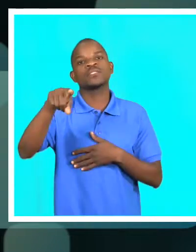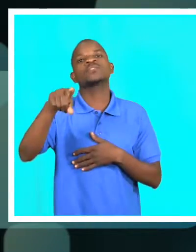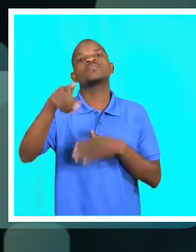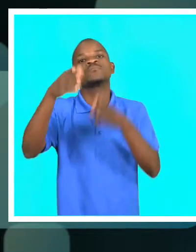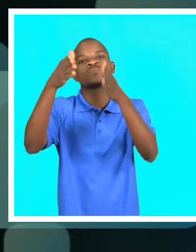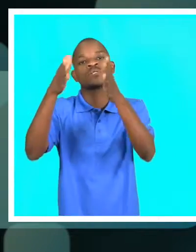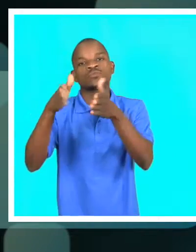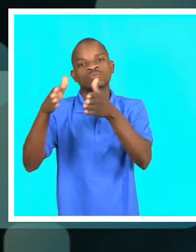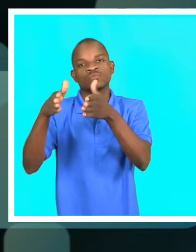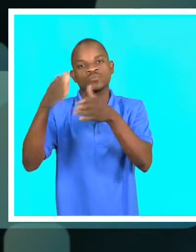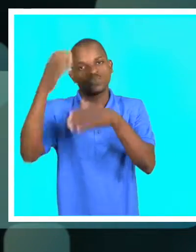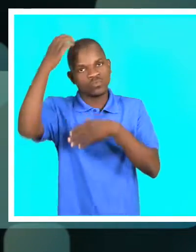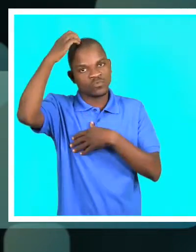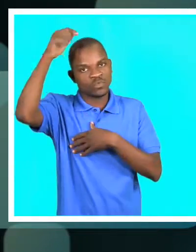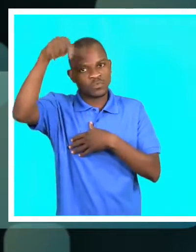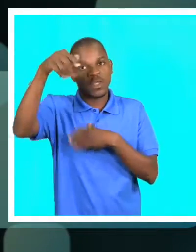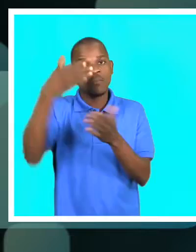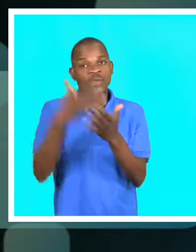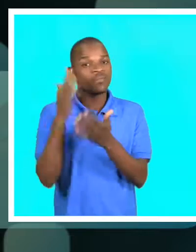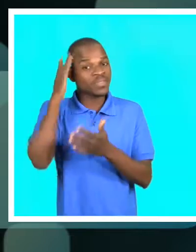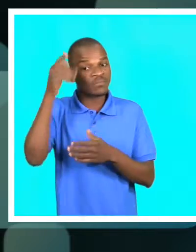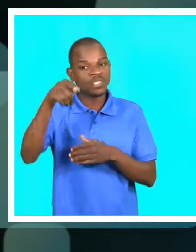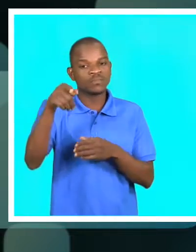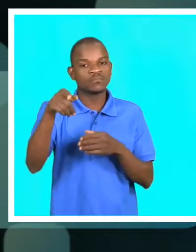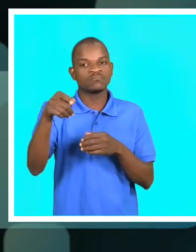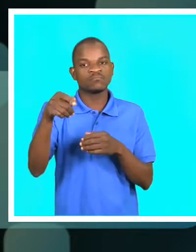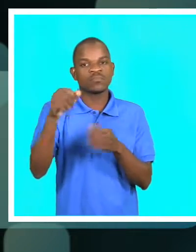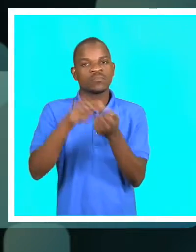porque pensamos que eles é que não nos consideram.